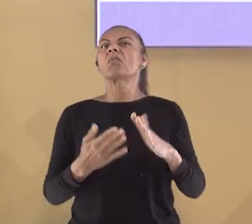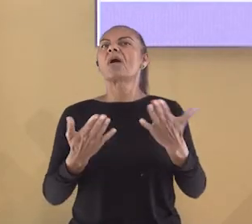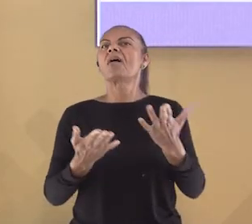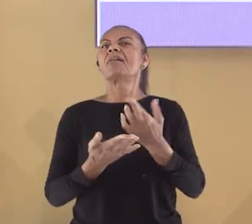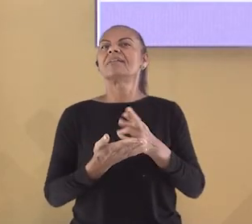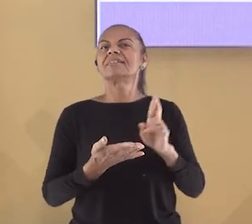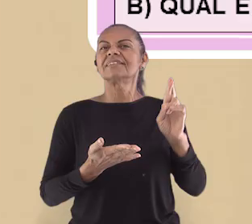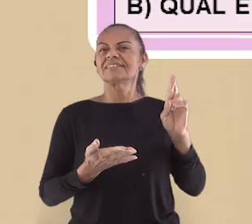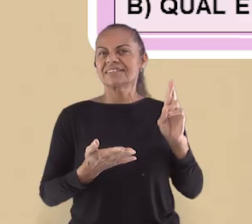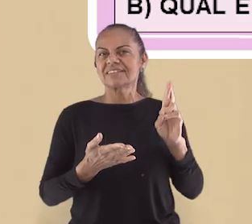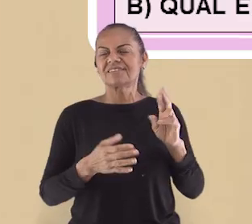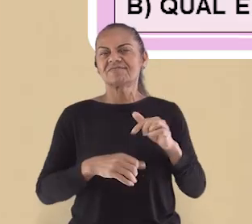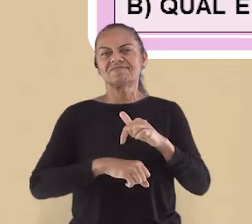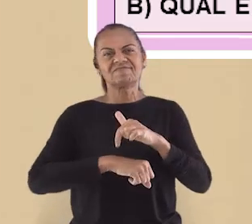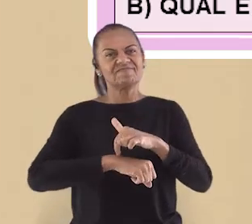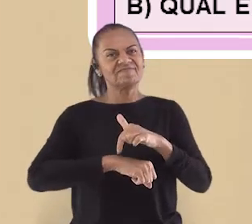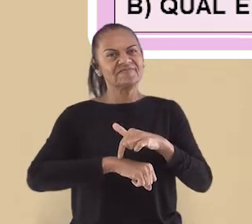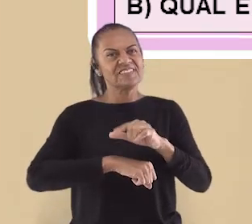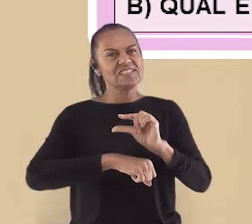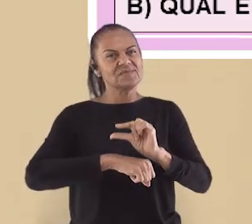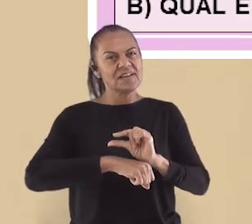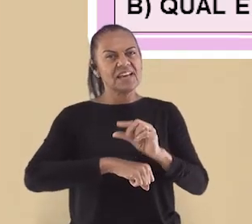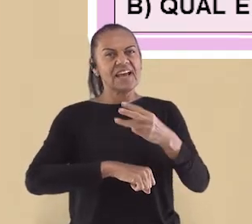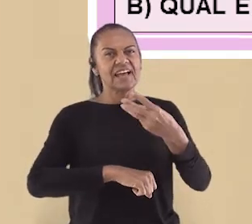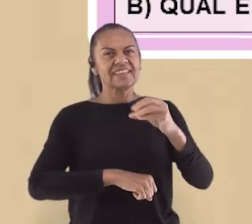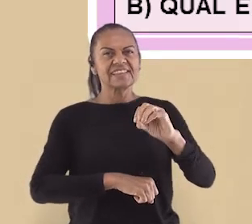você responder.